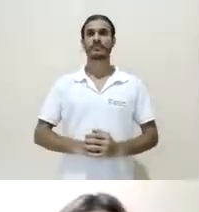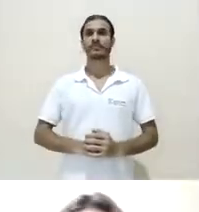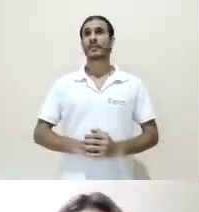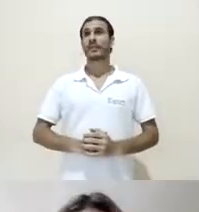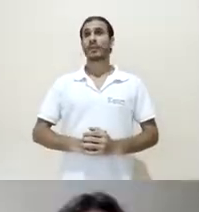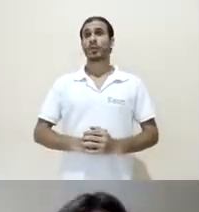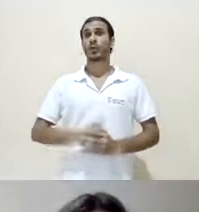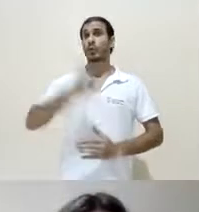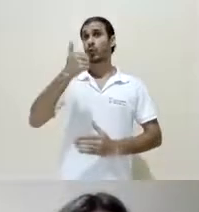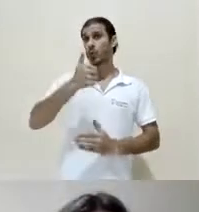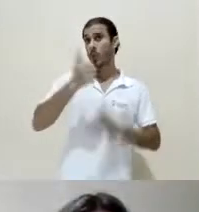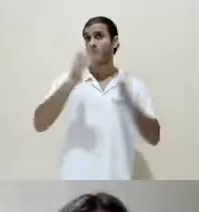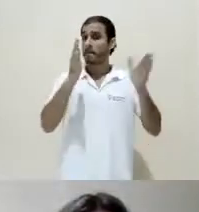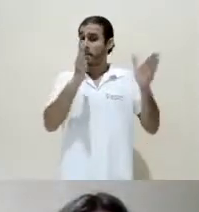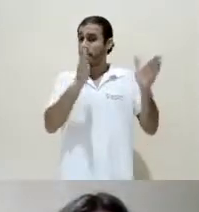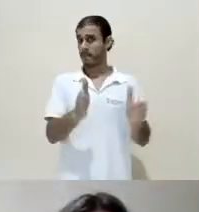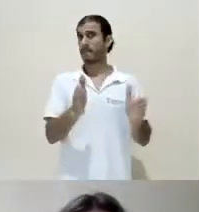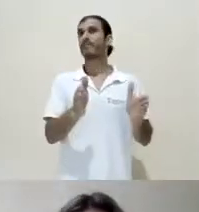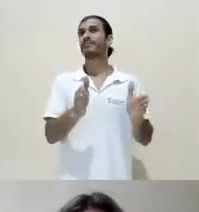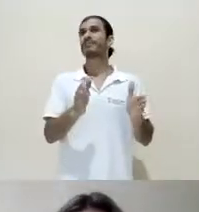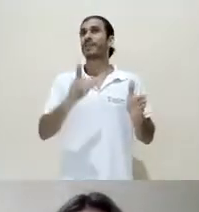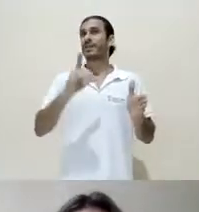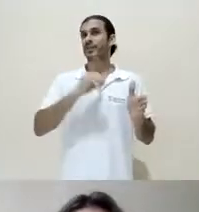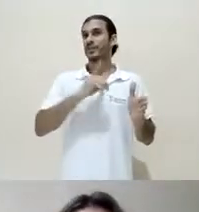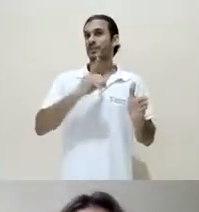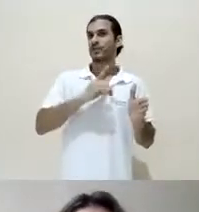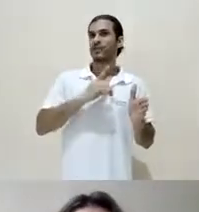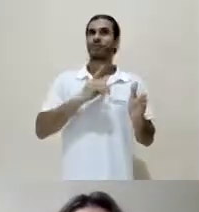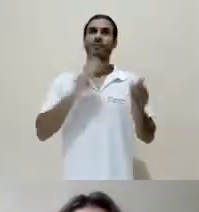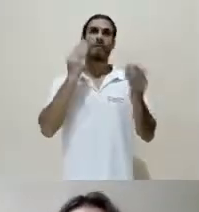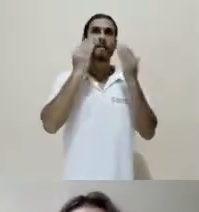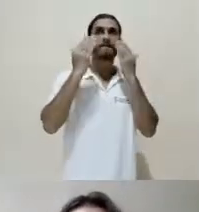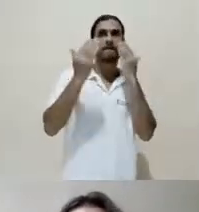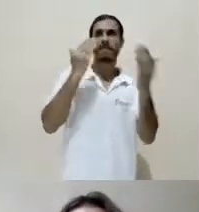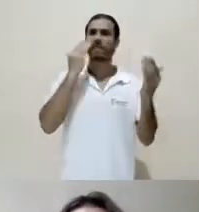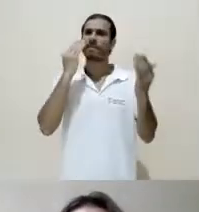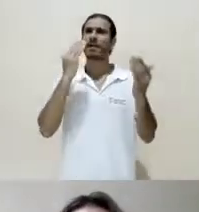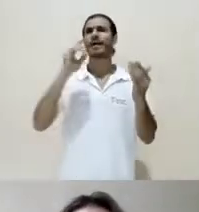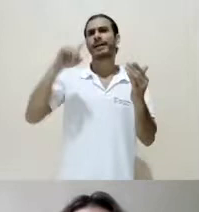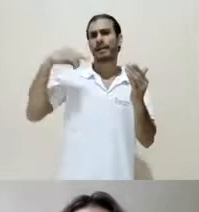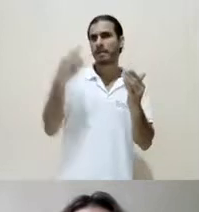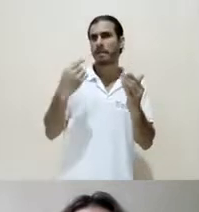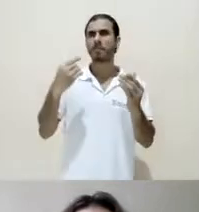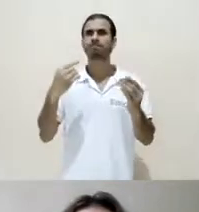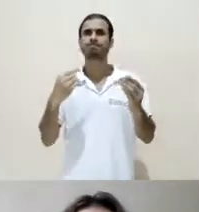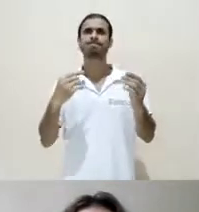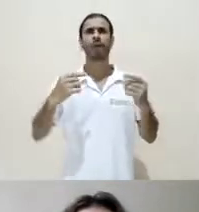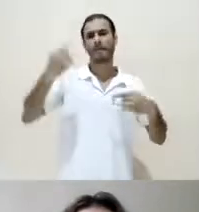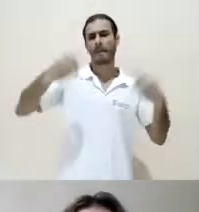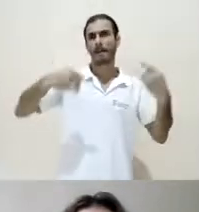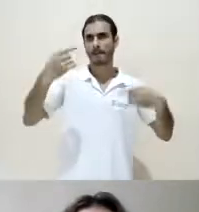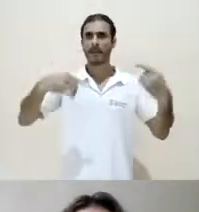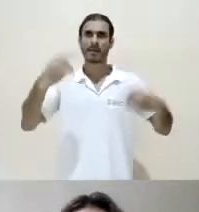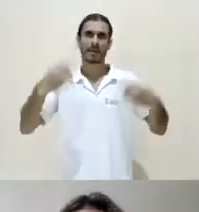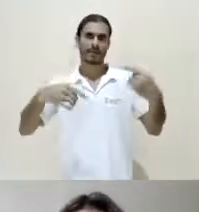várias apresentações, depois fizemos uma roda de debates aqui que foi bem produtivo. Agora, continuidade, a gente vai